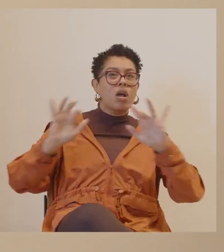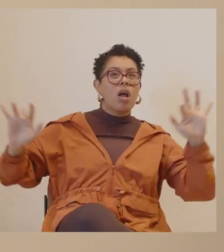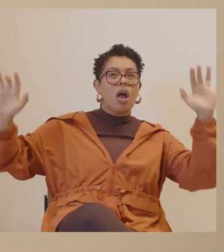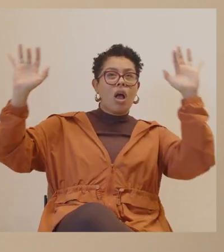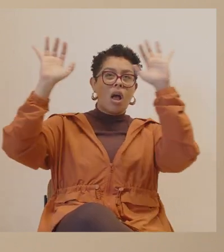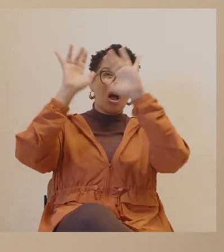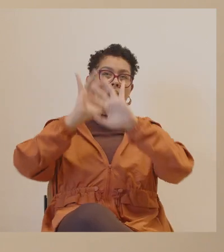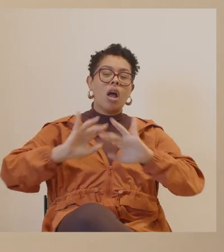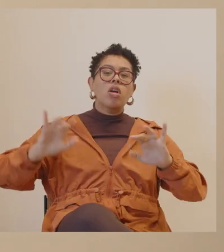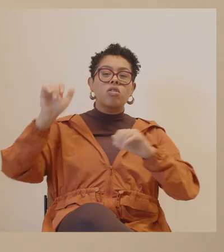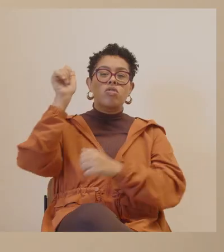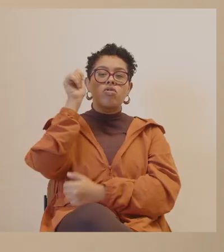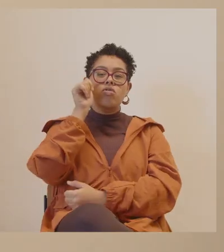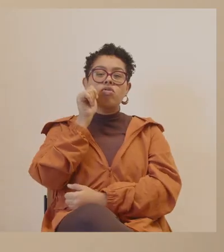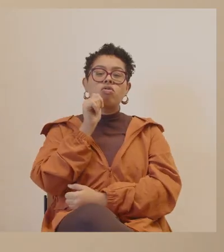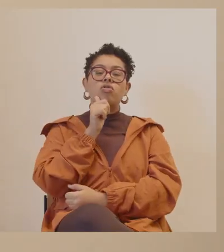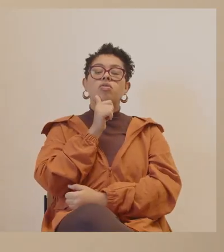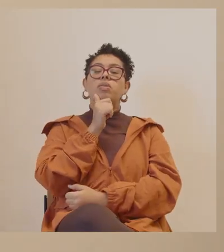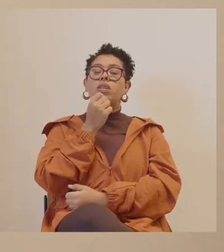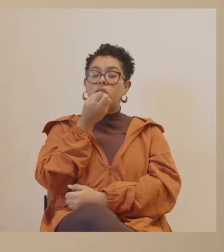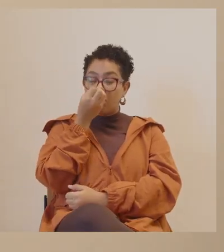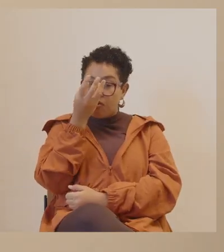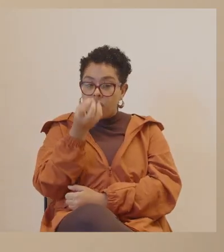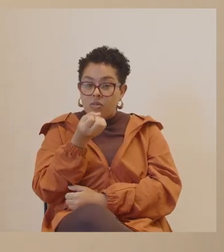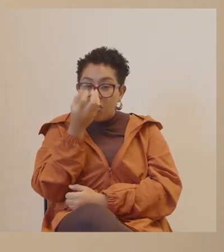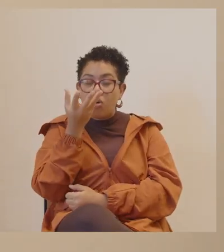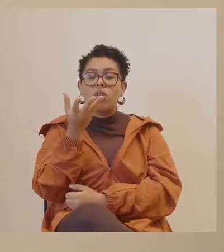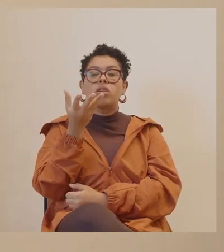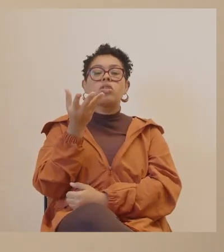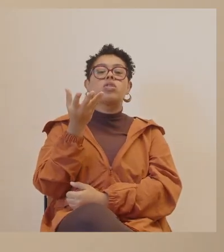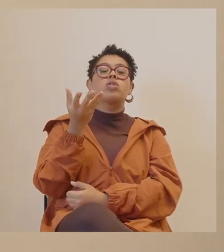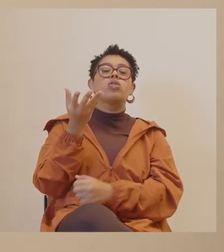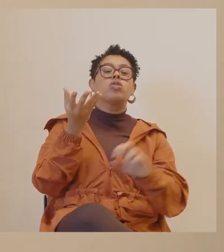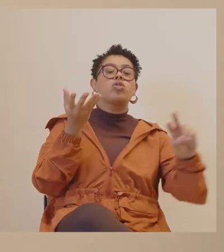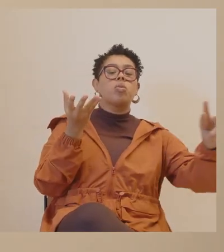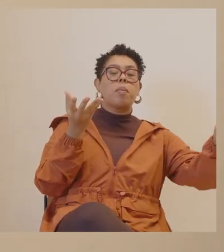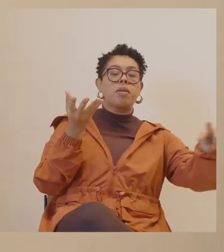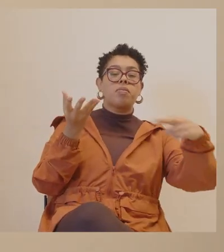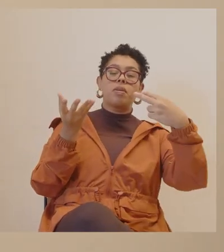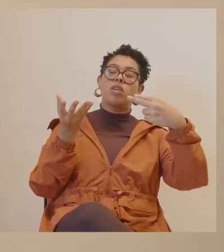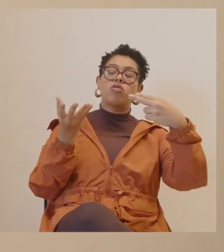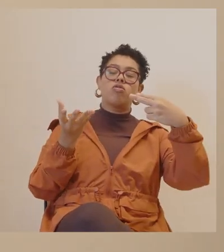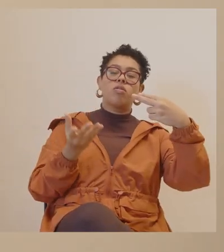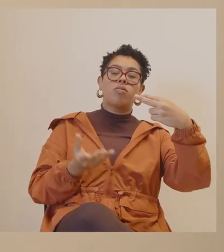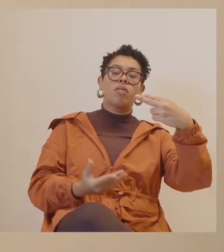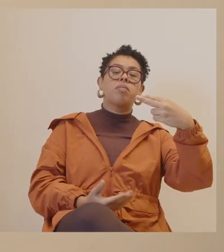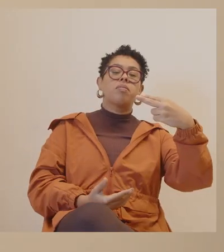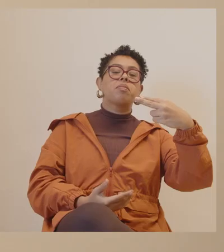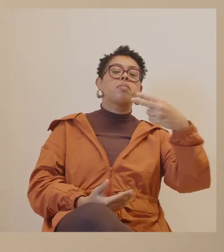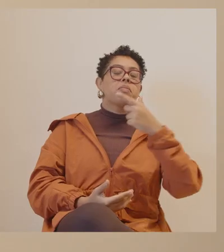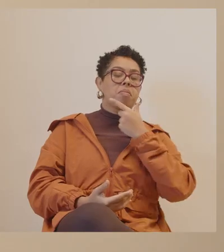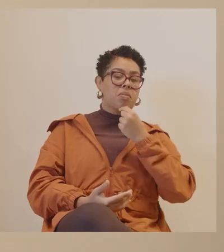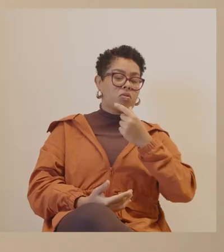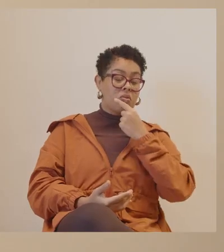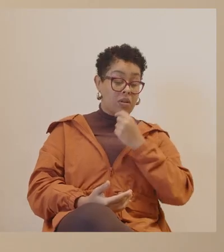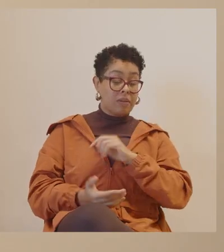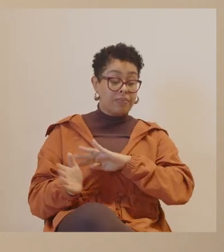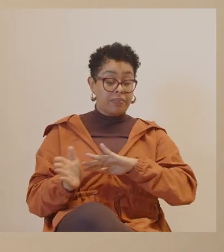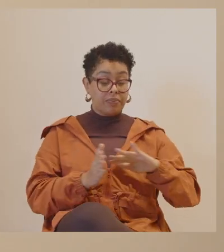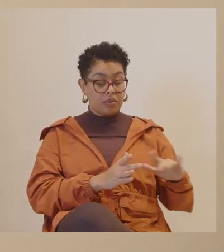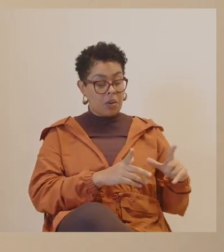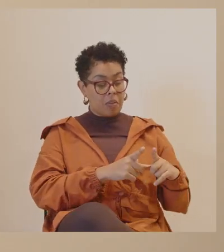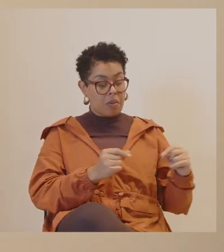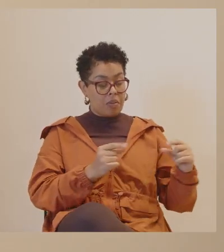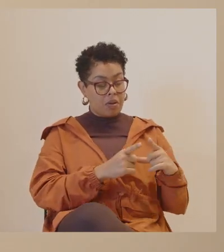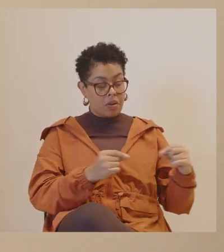que estão ali para o deleite de um olhar masculino. É isso que ele faz, né, no final das contas. E o Japão, por sua vez, para